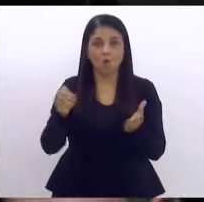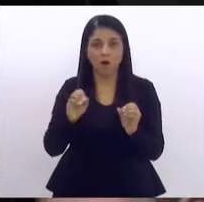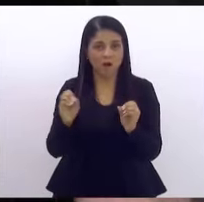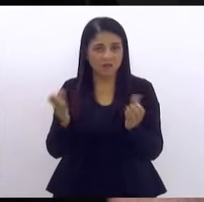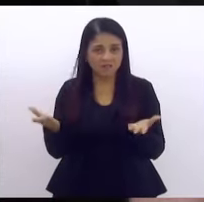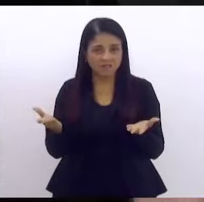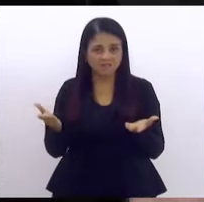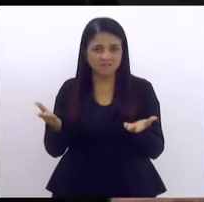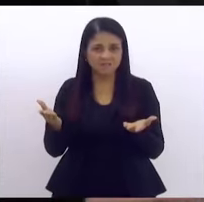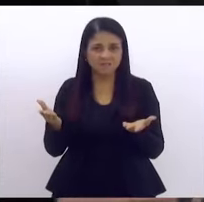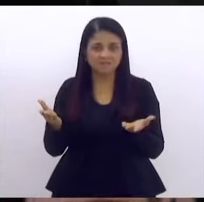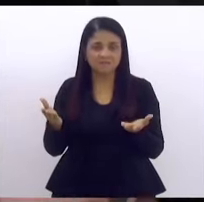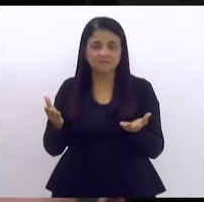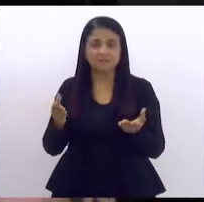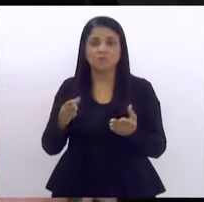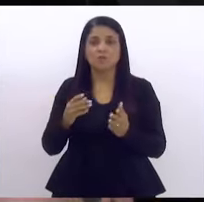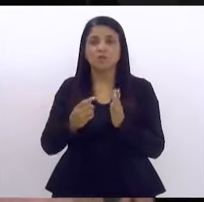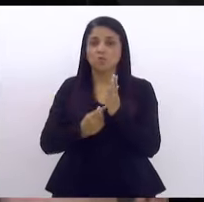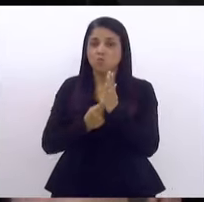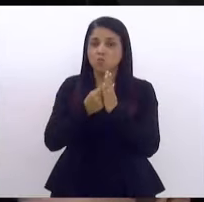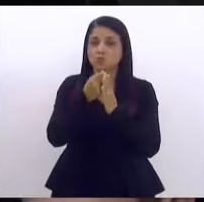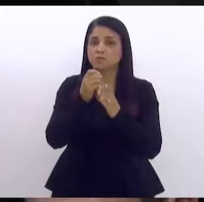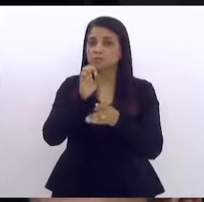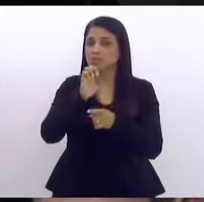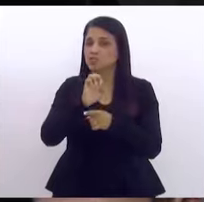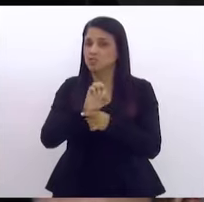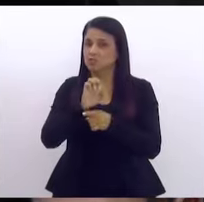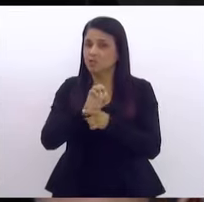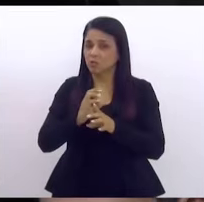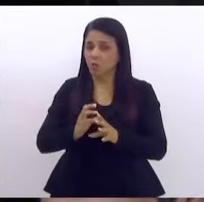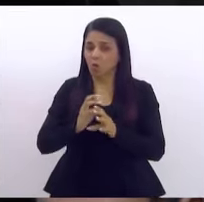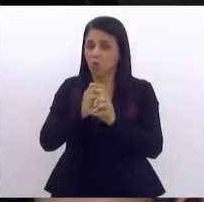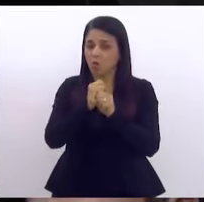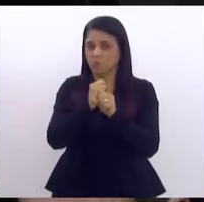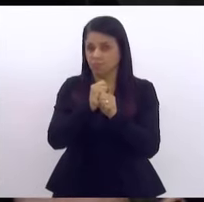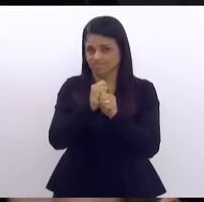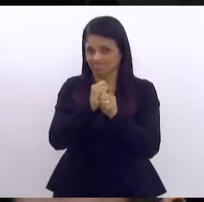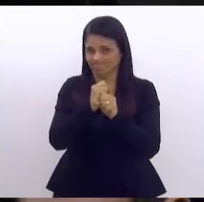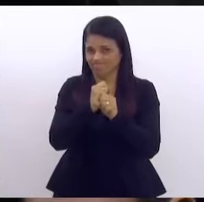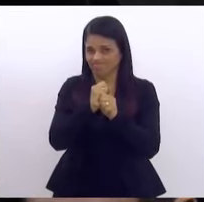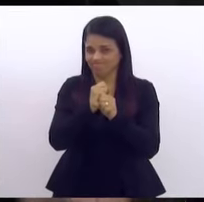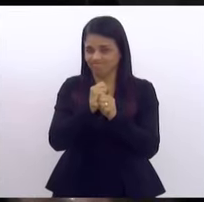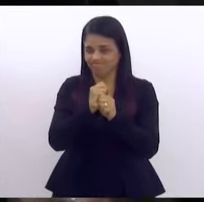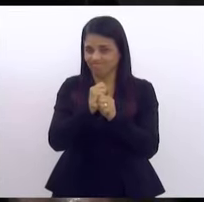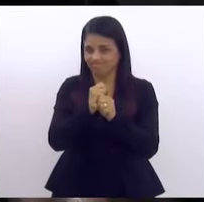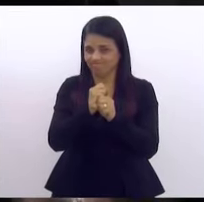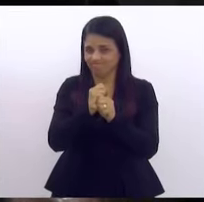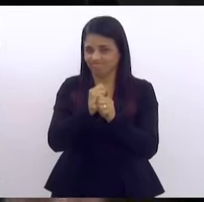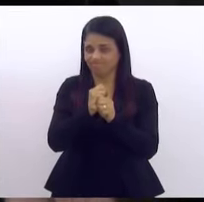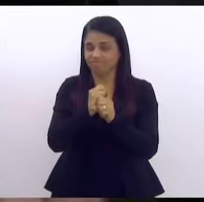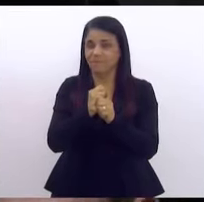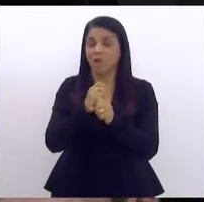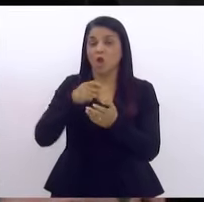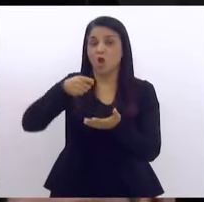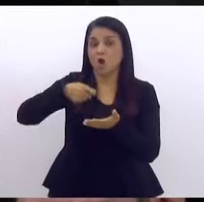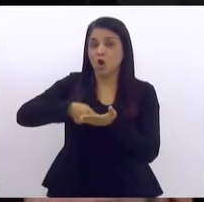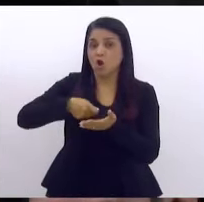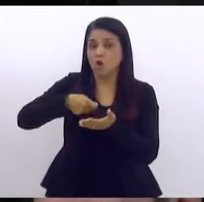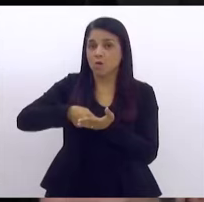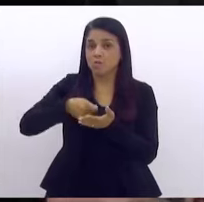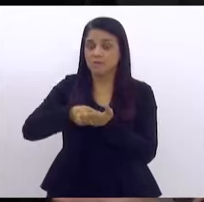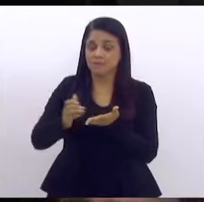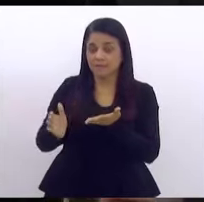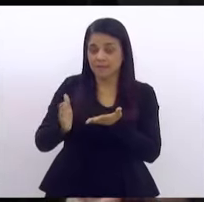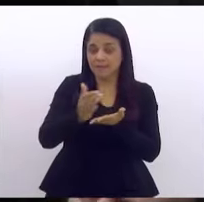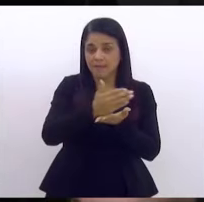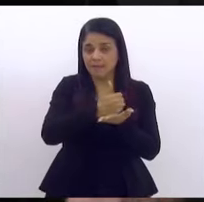praticamente um orçamento estadual inteiro a receber, porém, a efetiva cobrança dessa